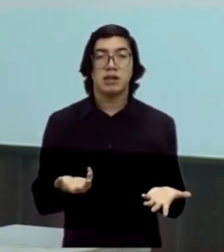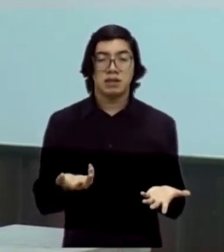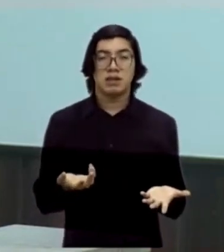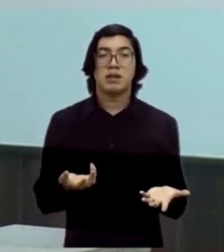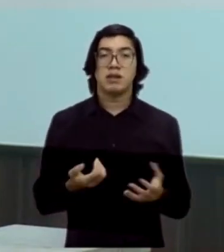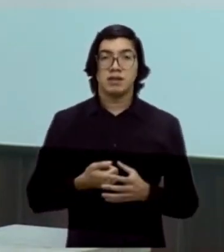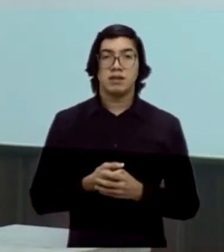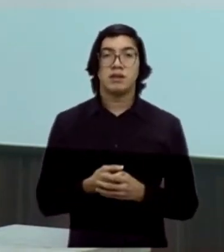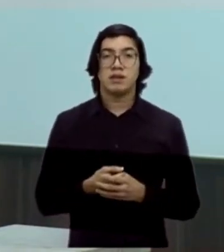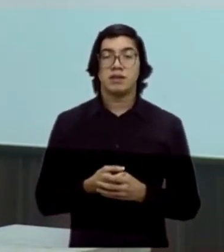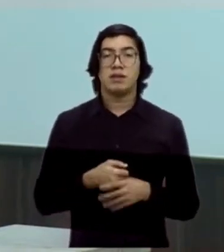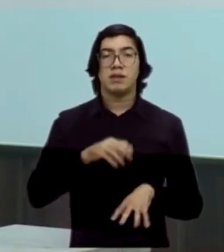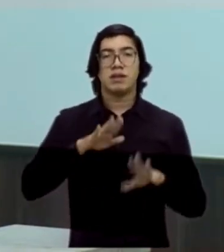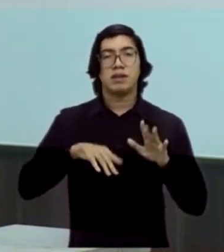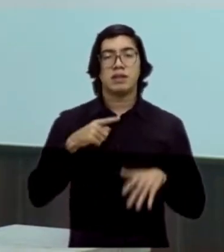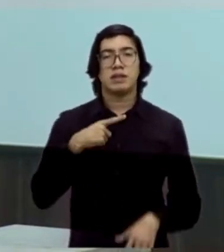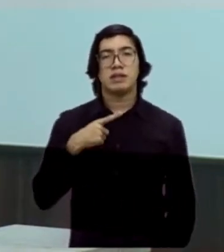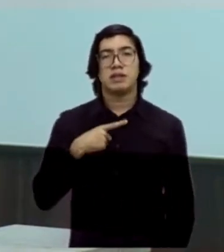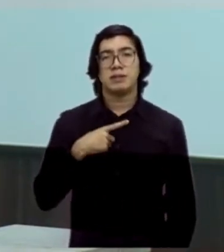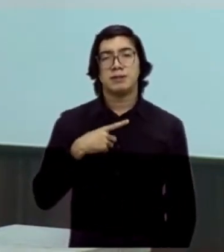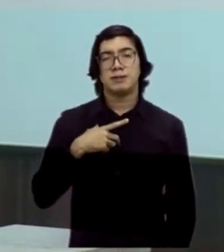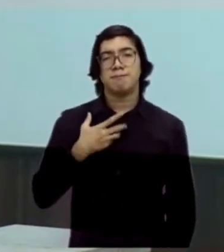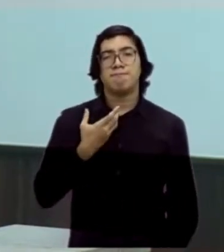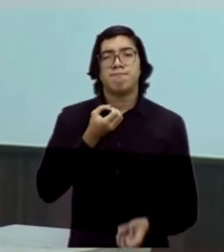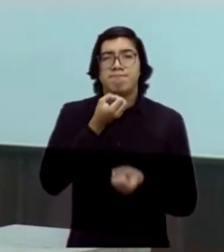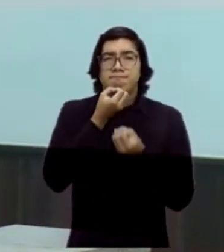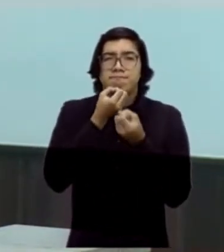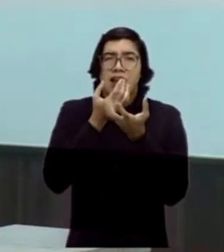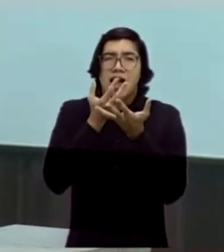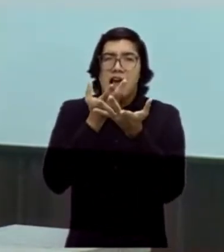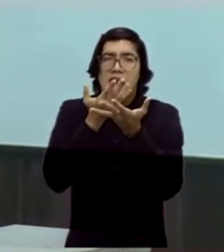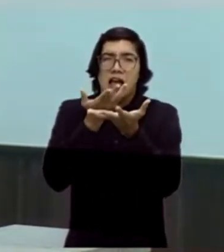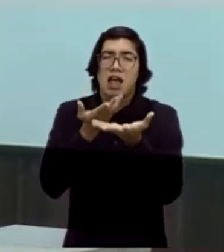algumas coisas que estão guardadas, que podem até ser verdadeiras, mas não é para ser usada.